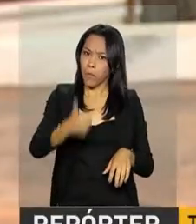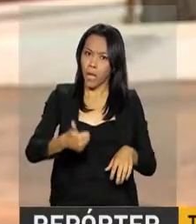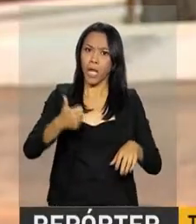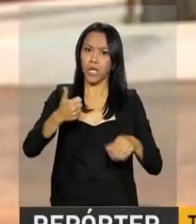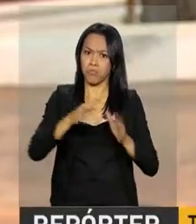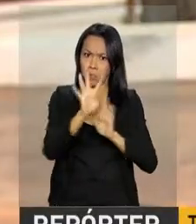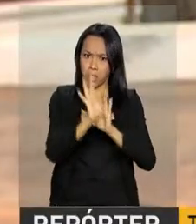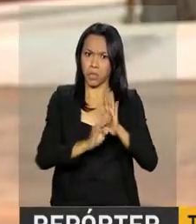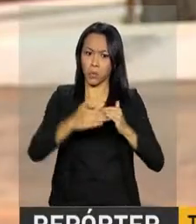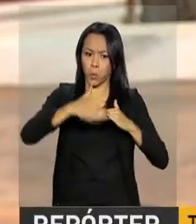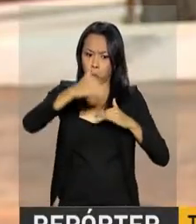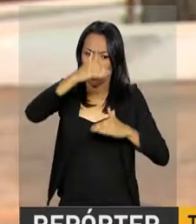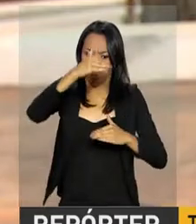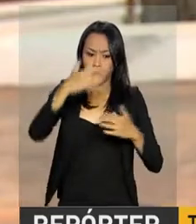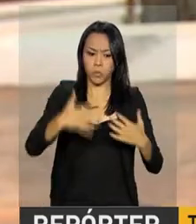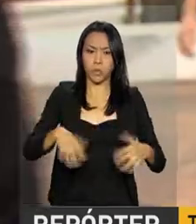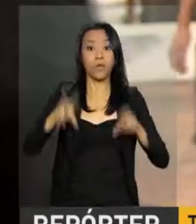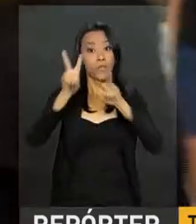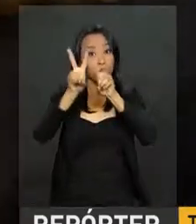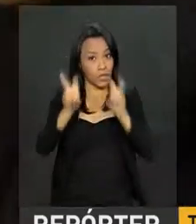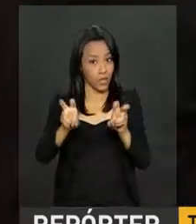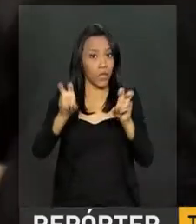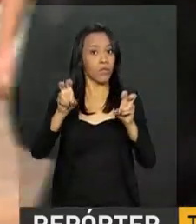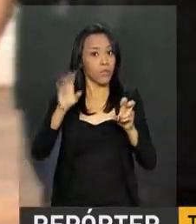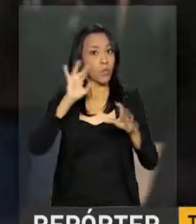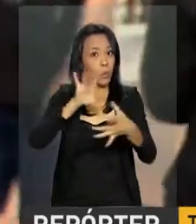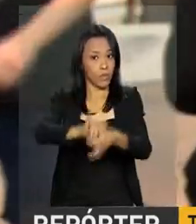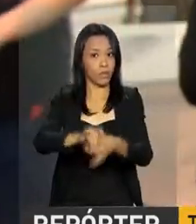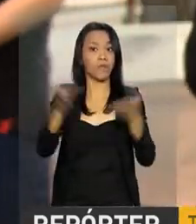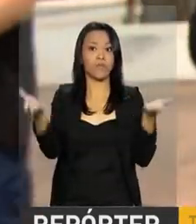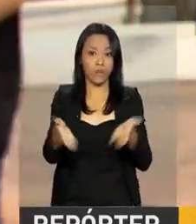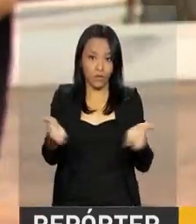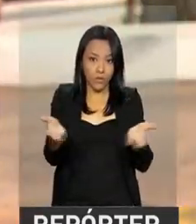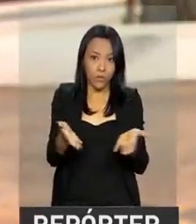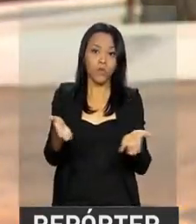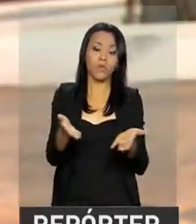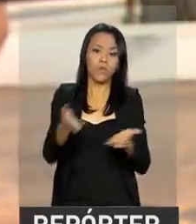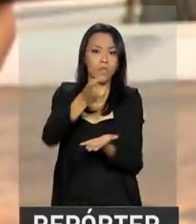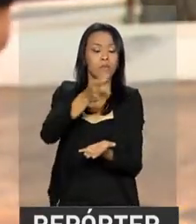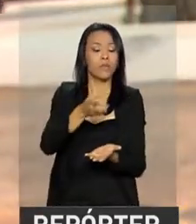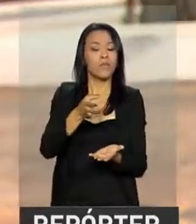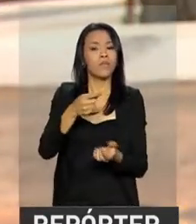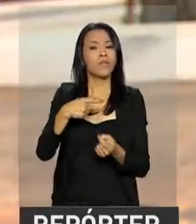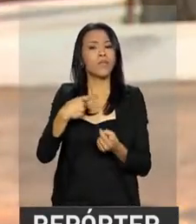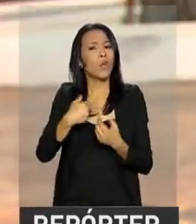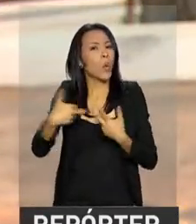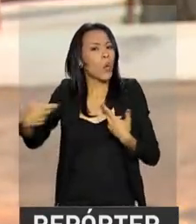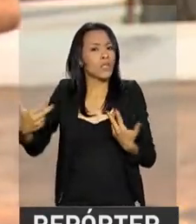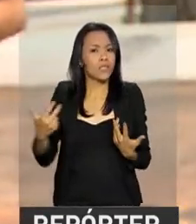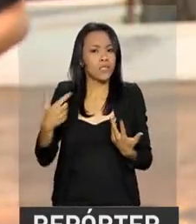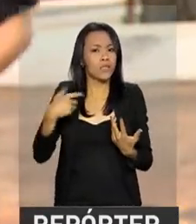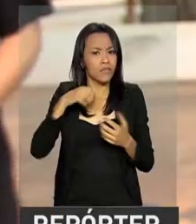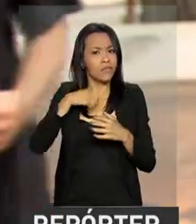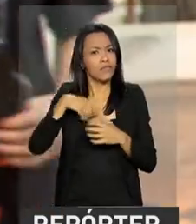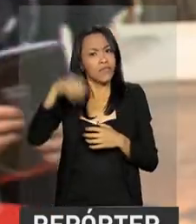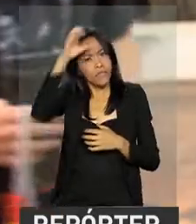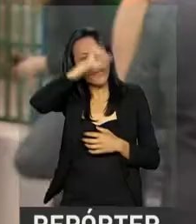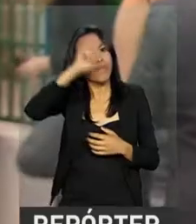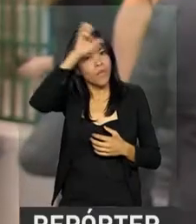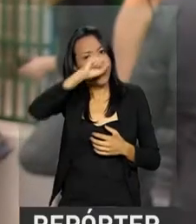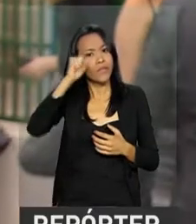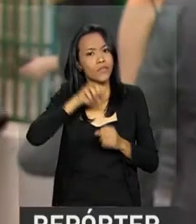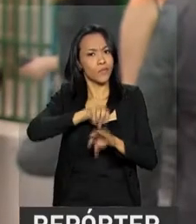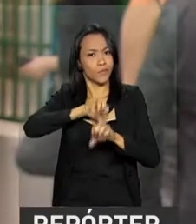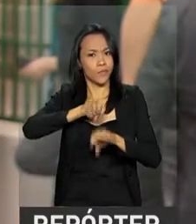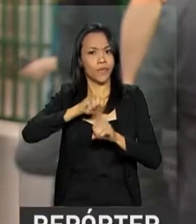grandes, eu achei tranquilo. Foi assim, temas bem da atualidade mesmo e coisas que no ensino médio você acaba aprendendo.